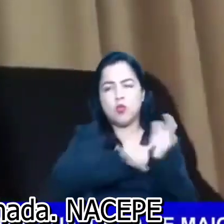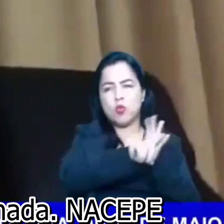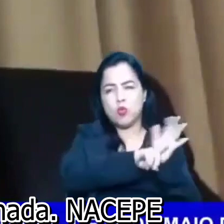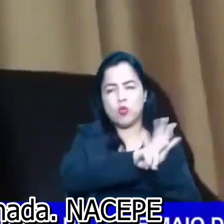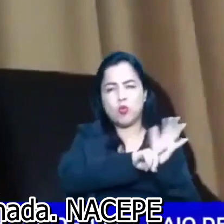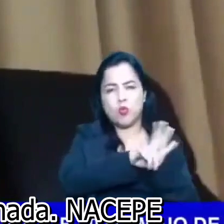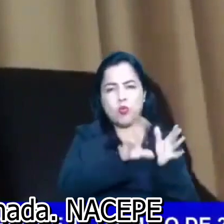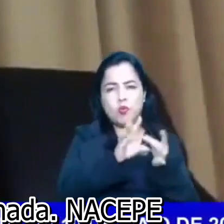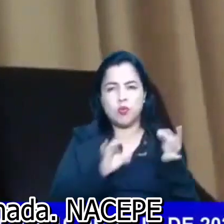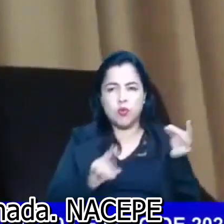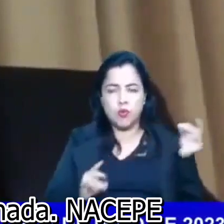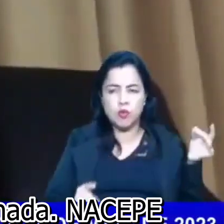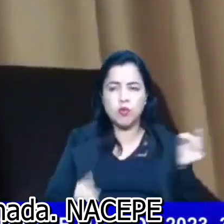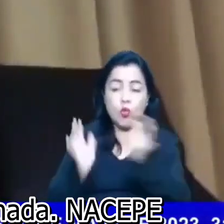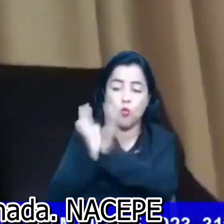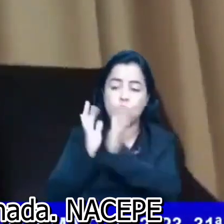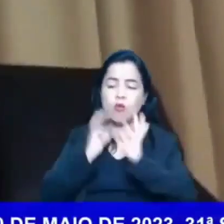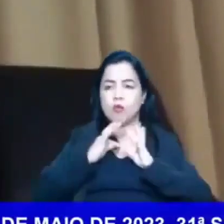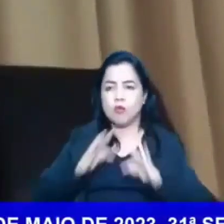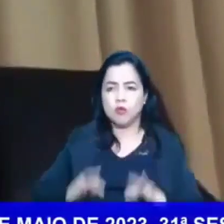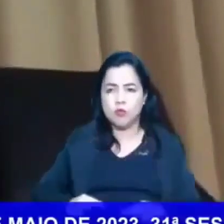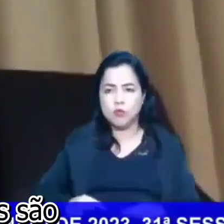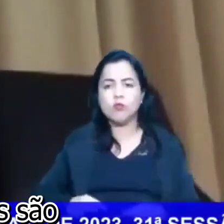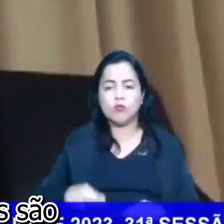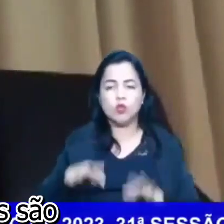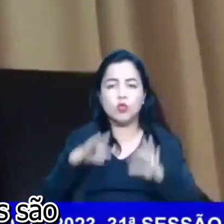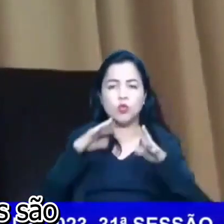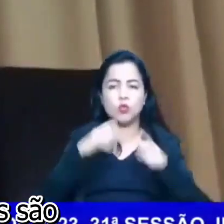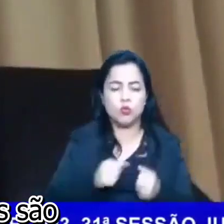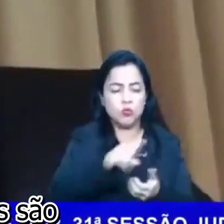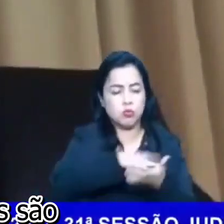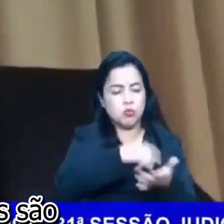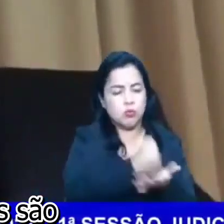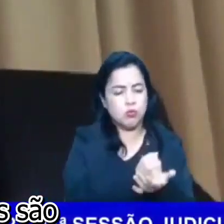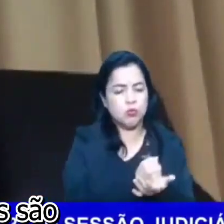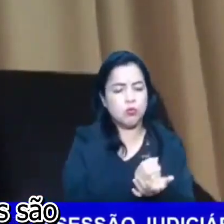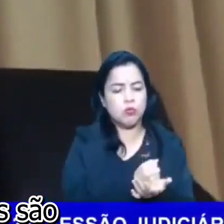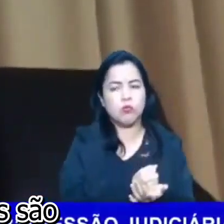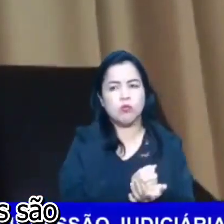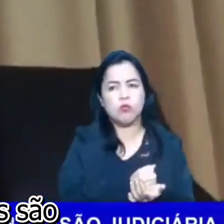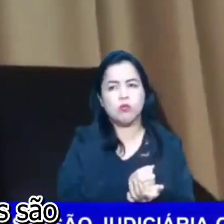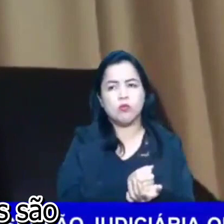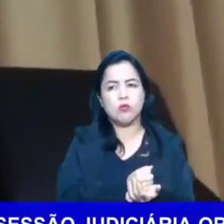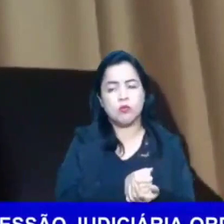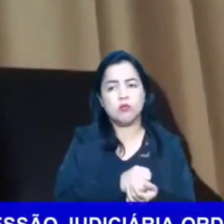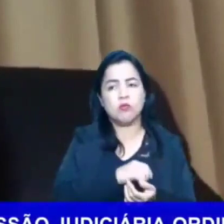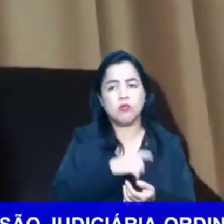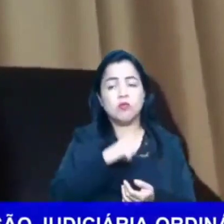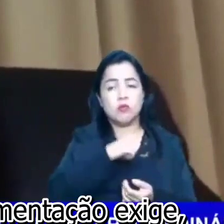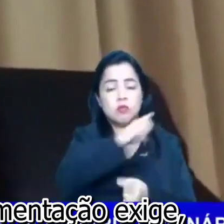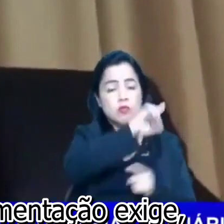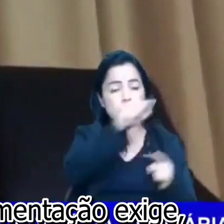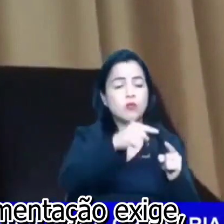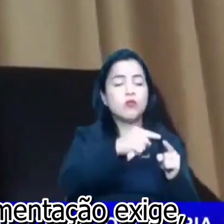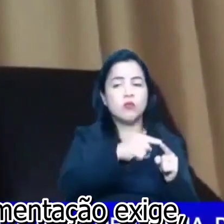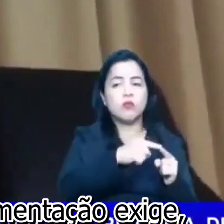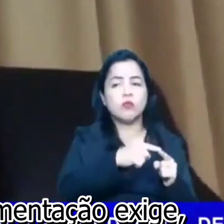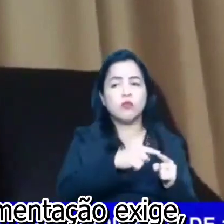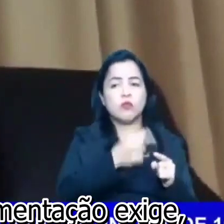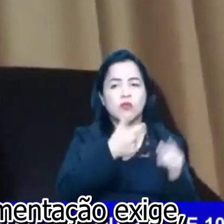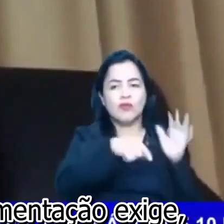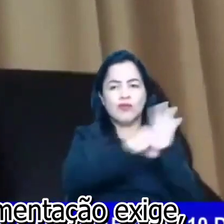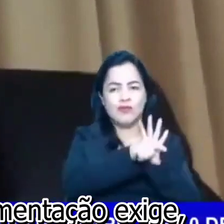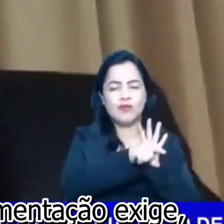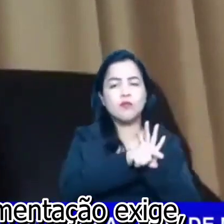mais detalhada. O NACEP analisou que todas as documentações elas são correspondentes ao que a